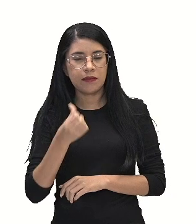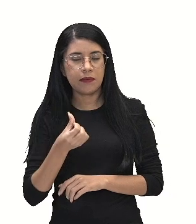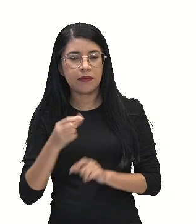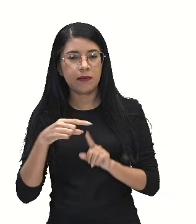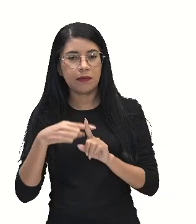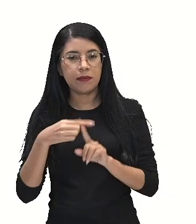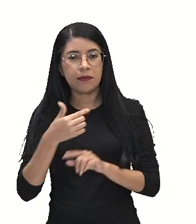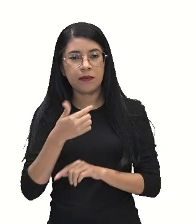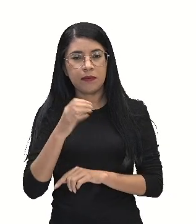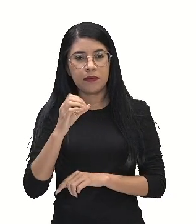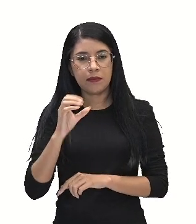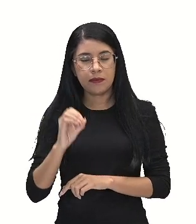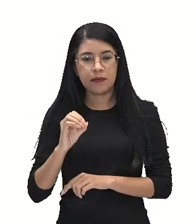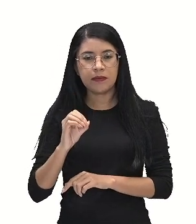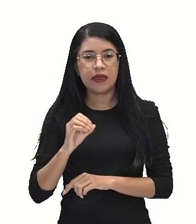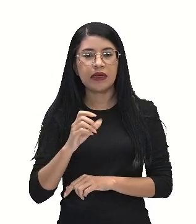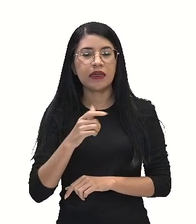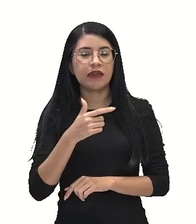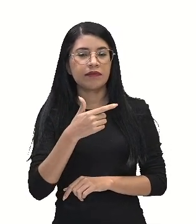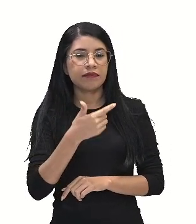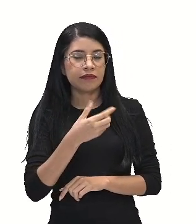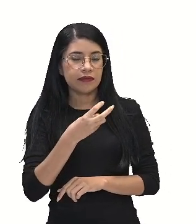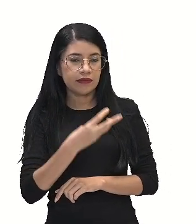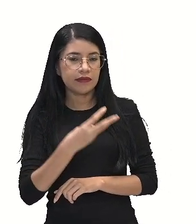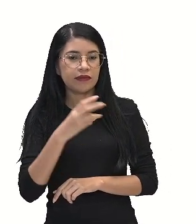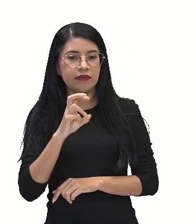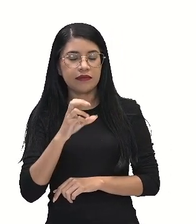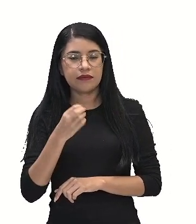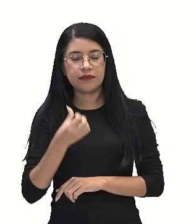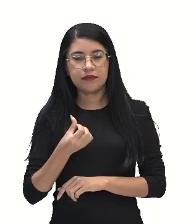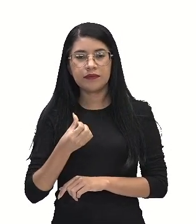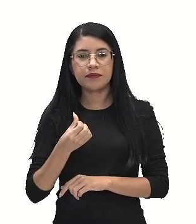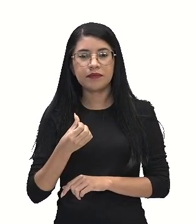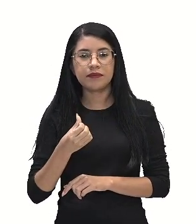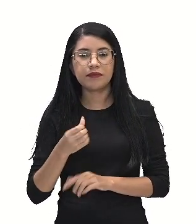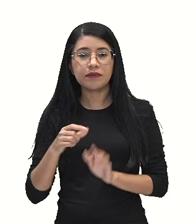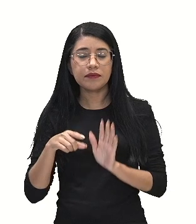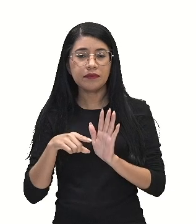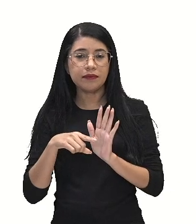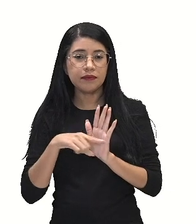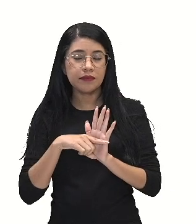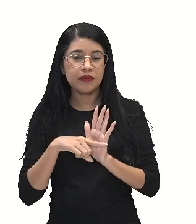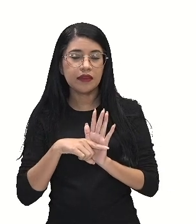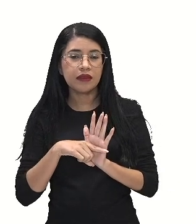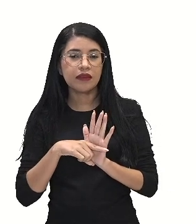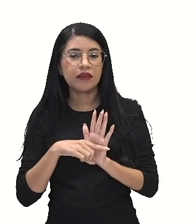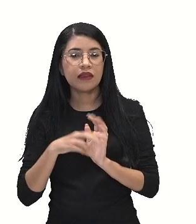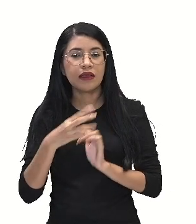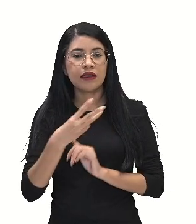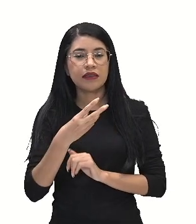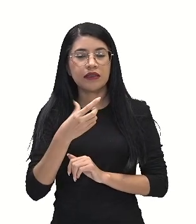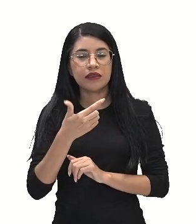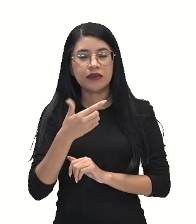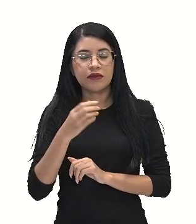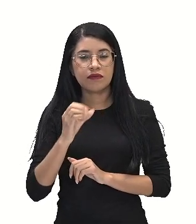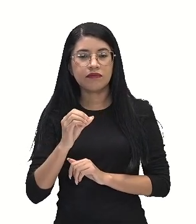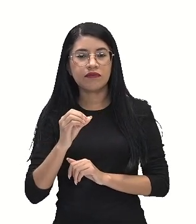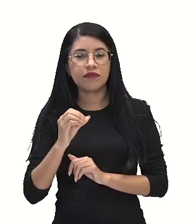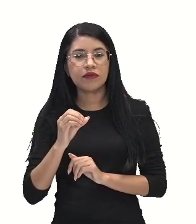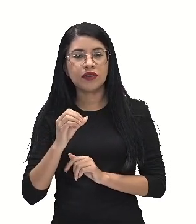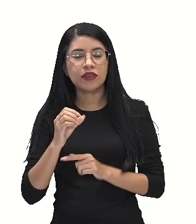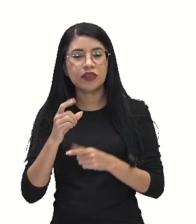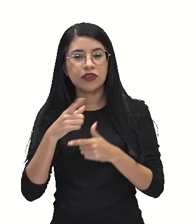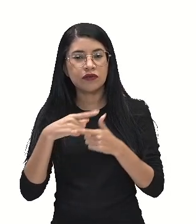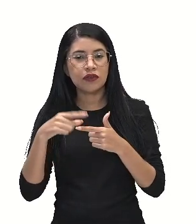menos 320 vezes 1 é o próprio 320, né? 320 dividido para 2, metade de 300 é